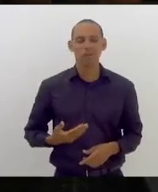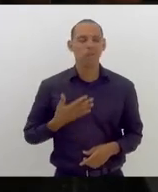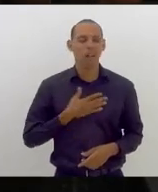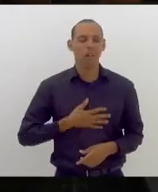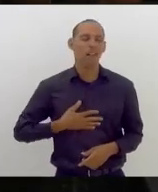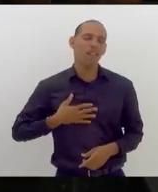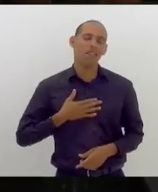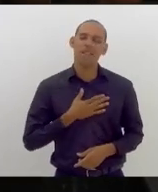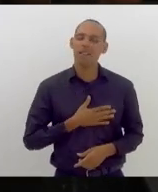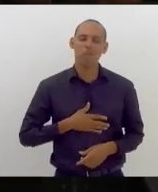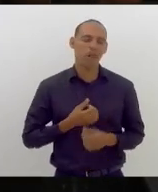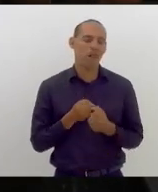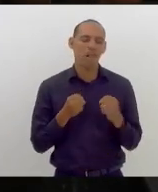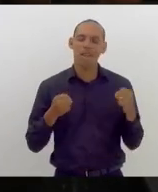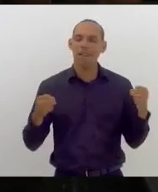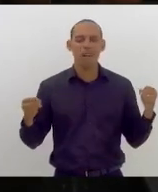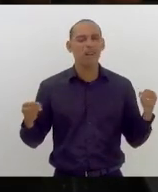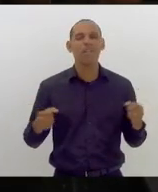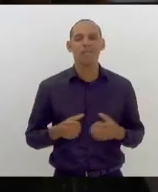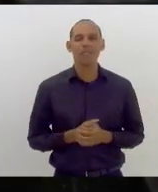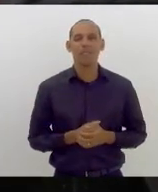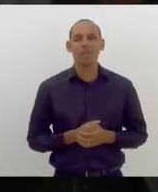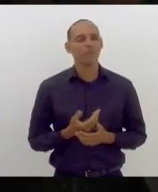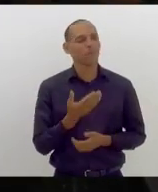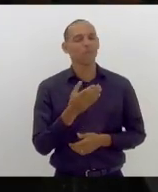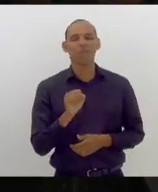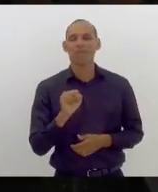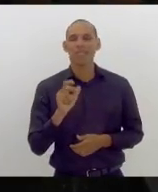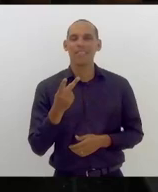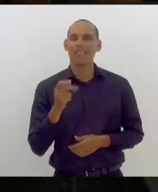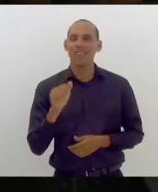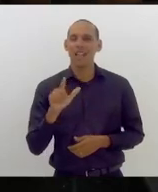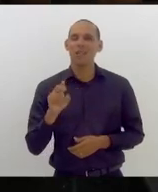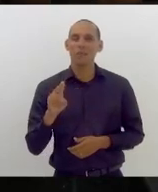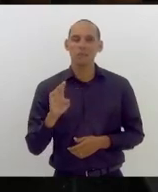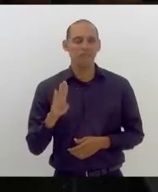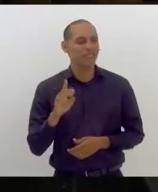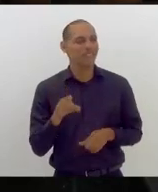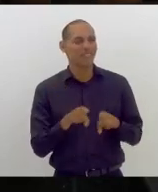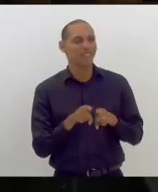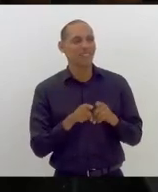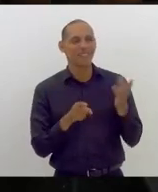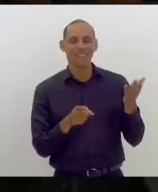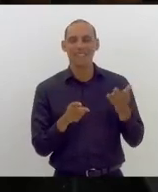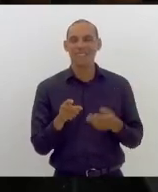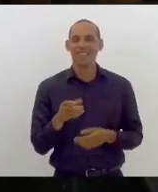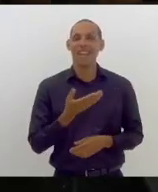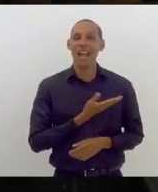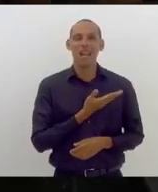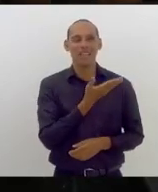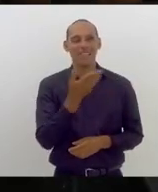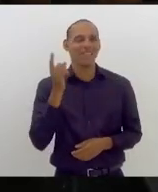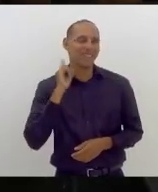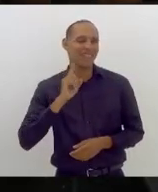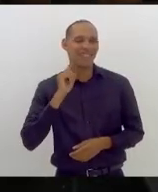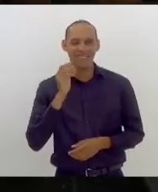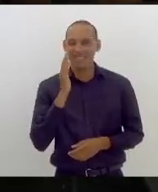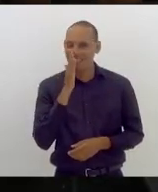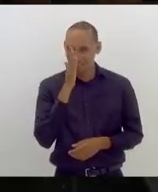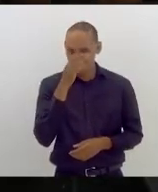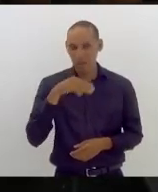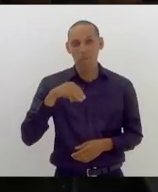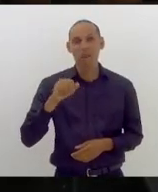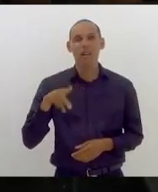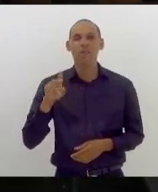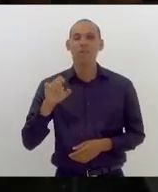enorme. Enorme, enorme, enorme. Nosso querido Chalub, que eu não citei também aqui. Enfim, os meus amigos flamenguistas aqui, o Macula aqui,